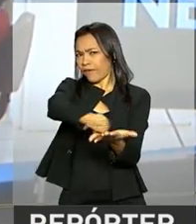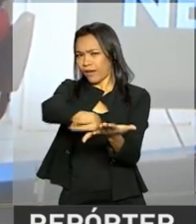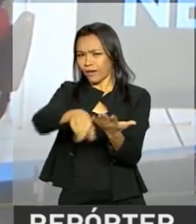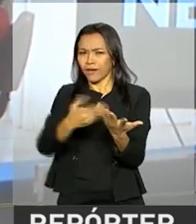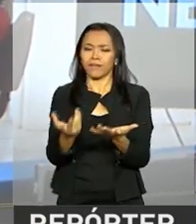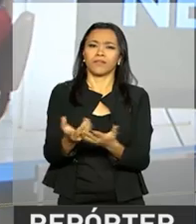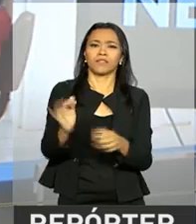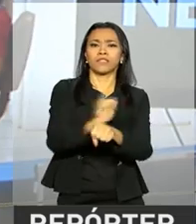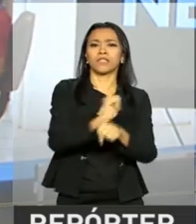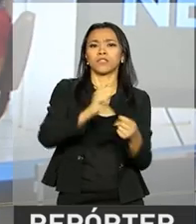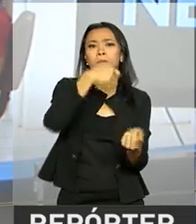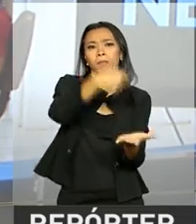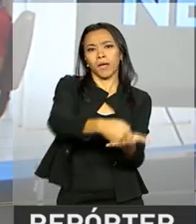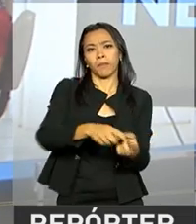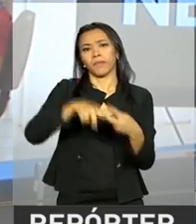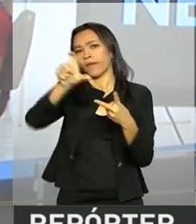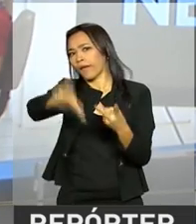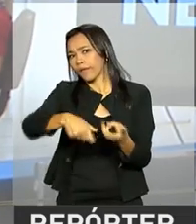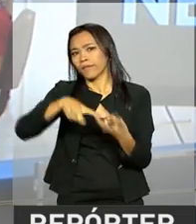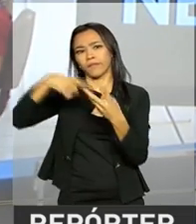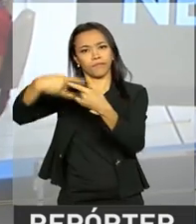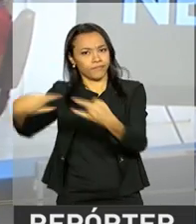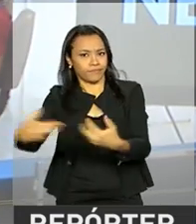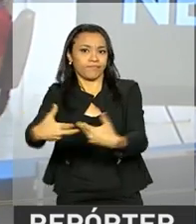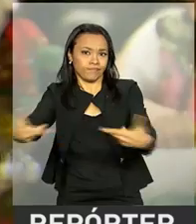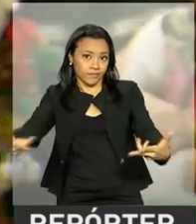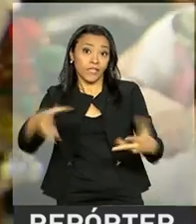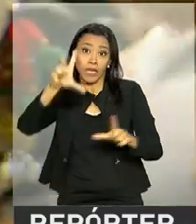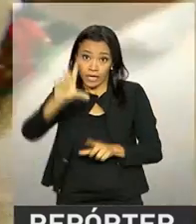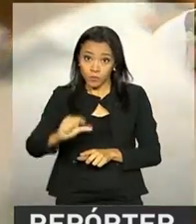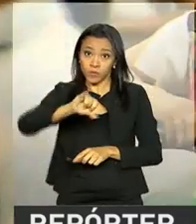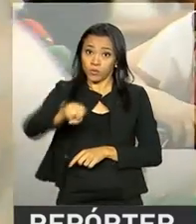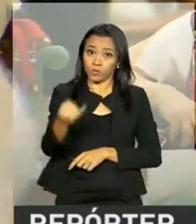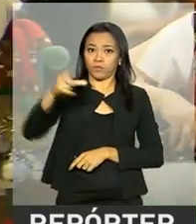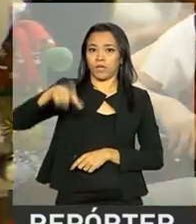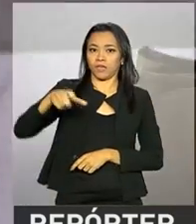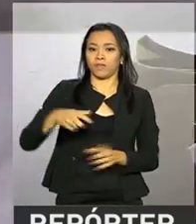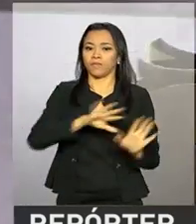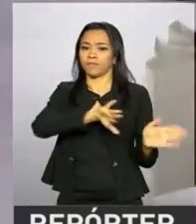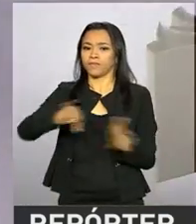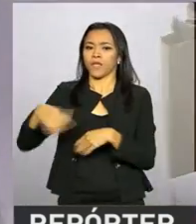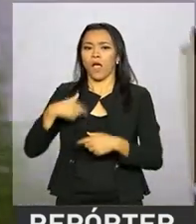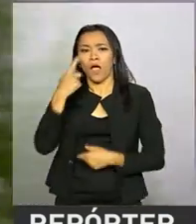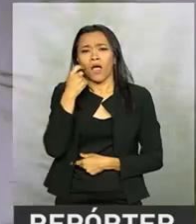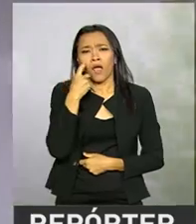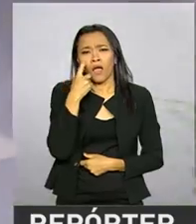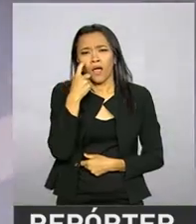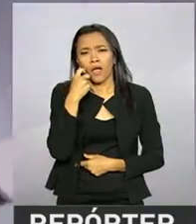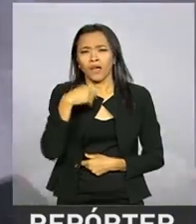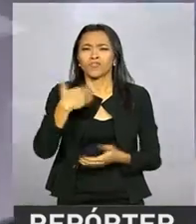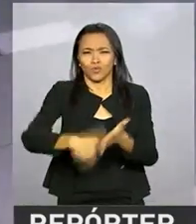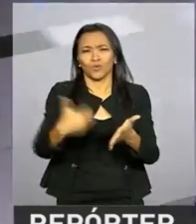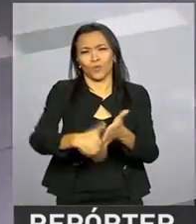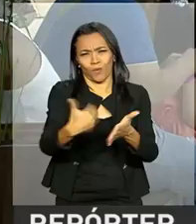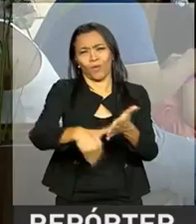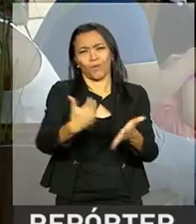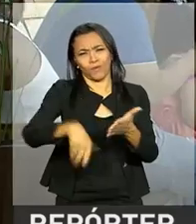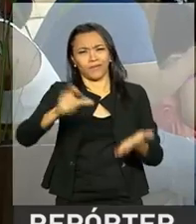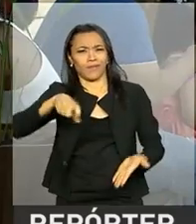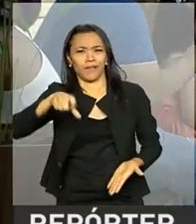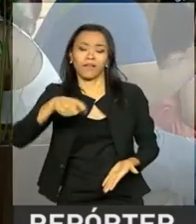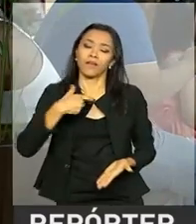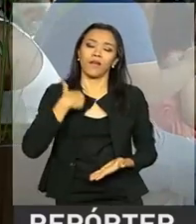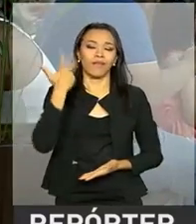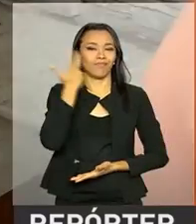reduzir os juros do cartão de crédito chorar um descontinho na compra à vista é uma prática comum